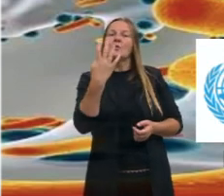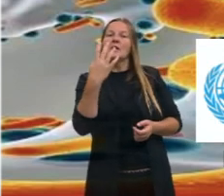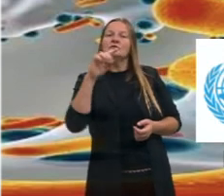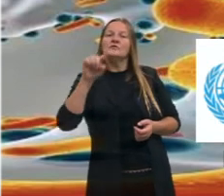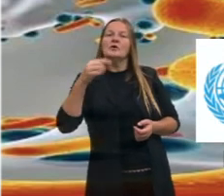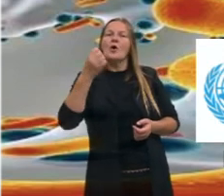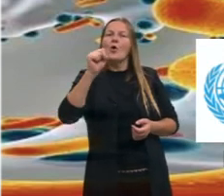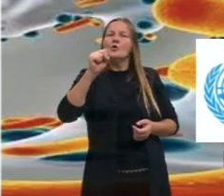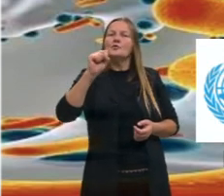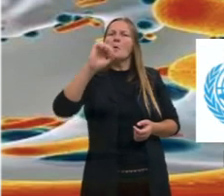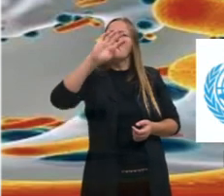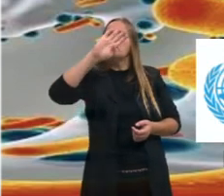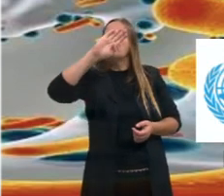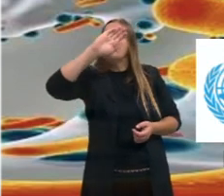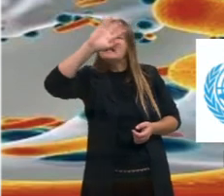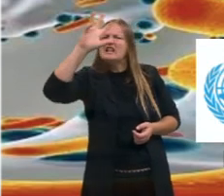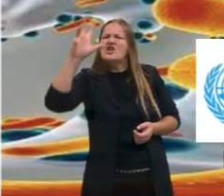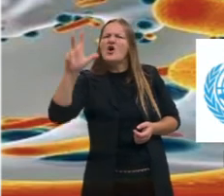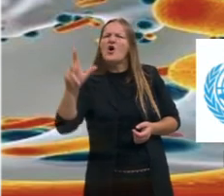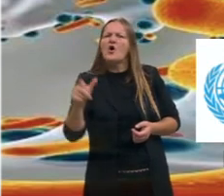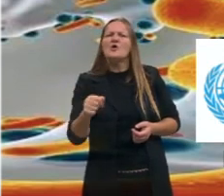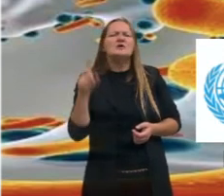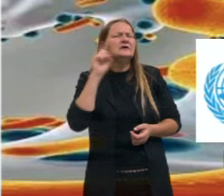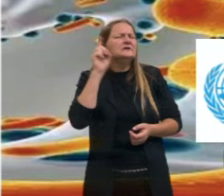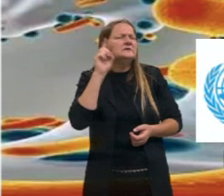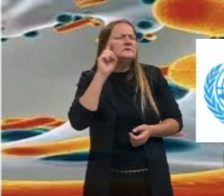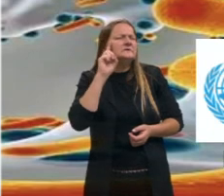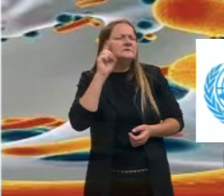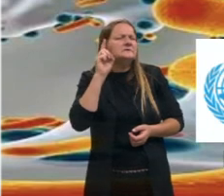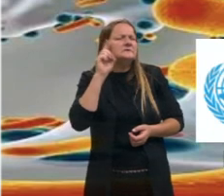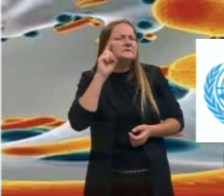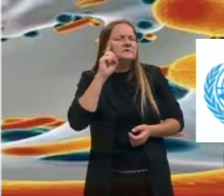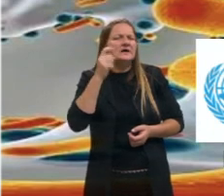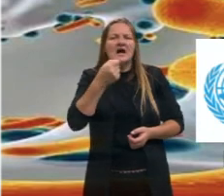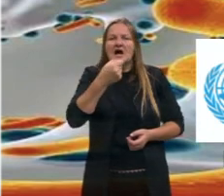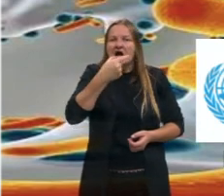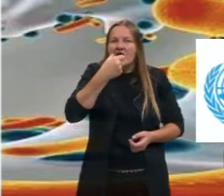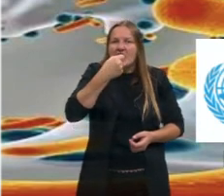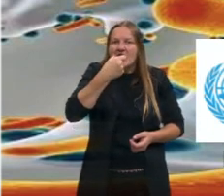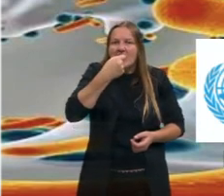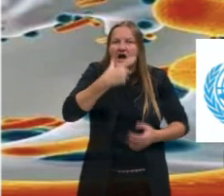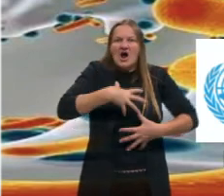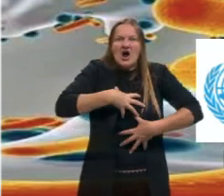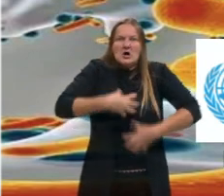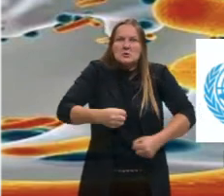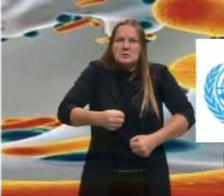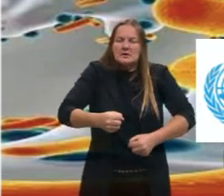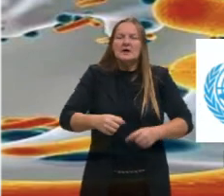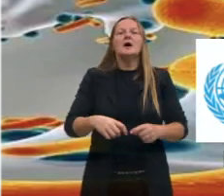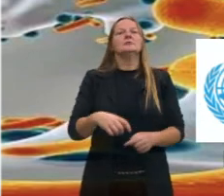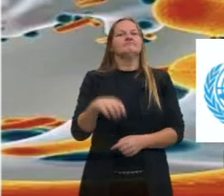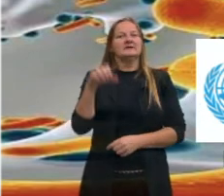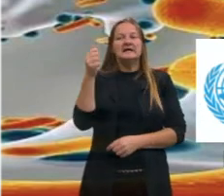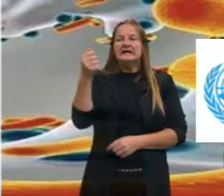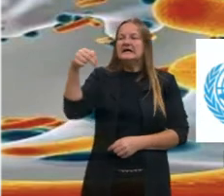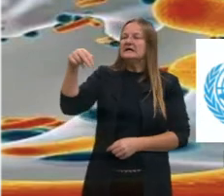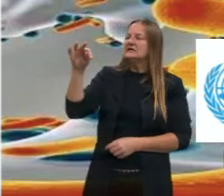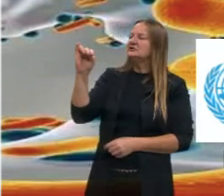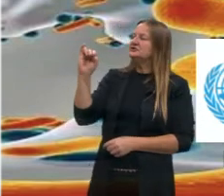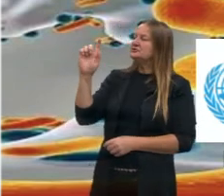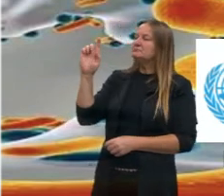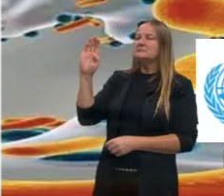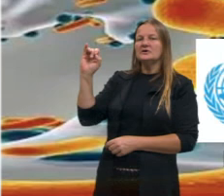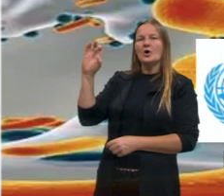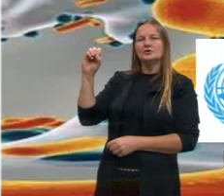34,8 milhões de doses diárias de antibióticos até 90 porcento